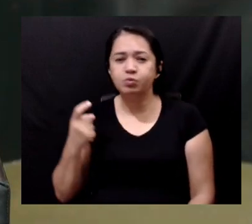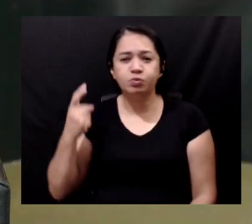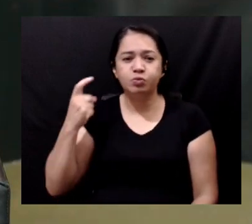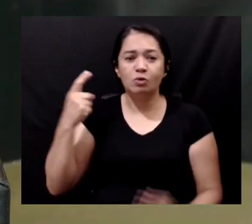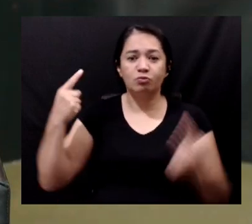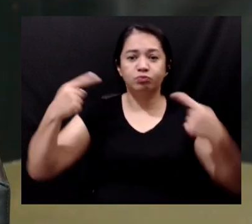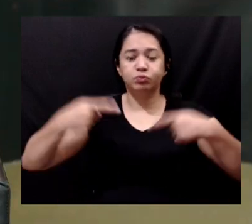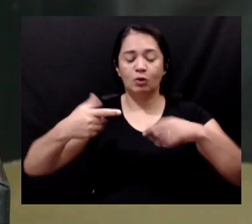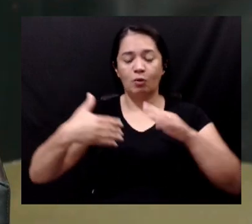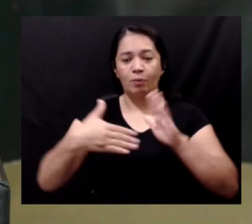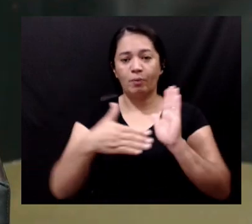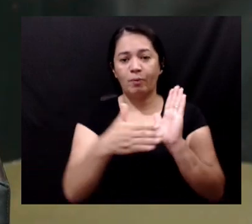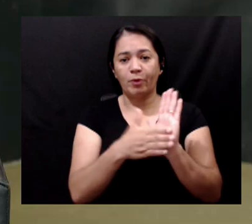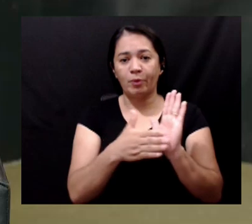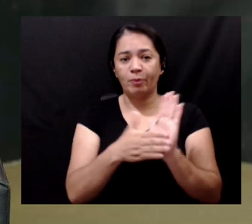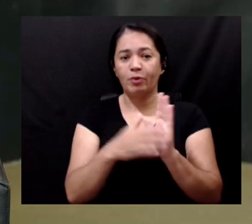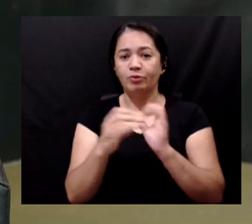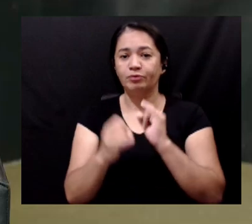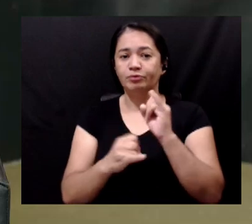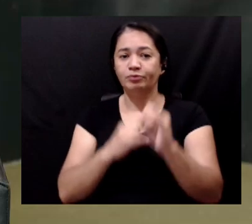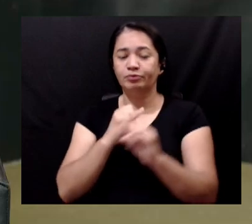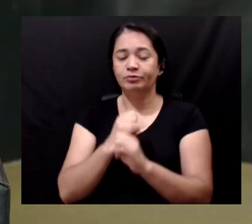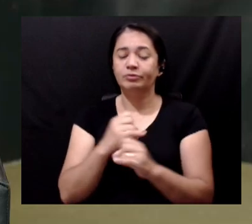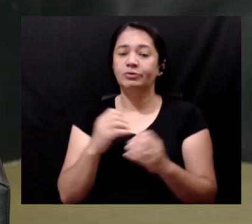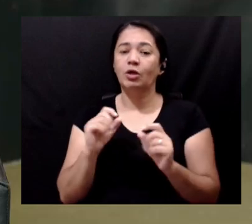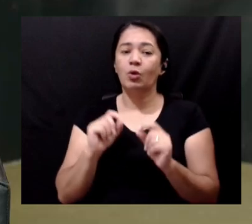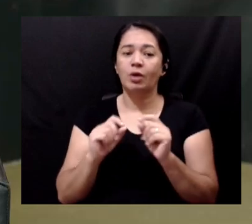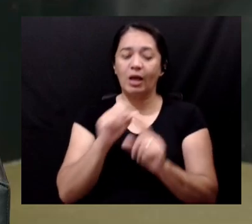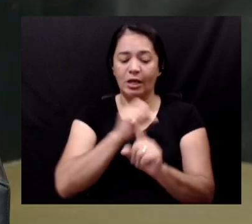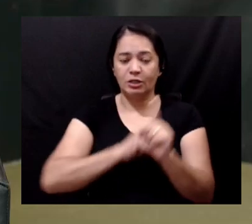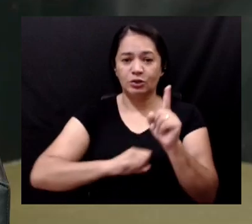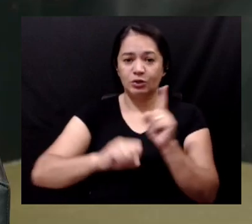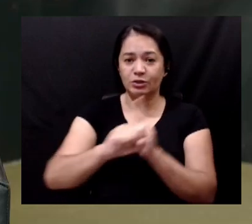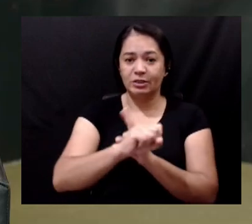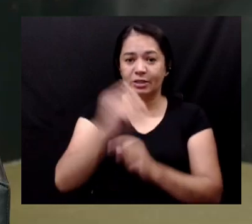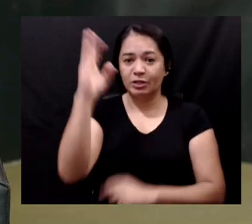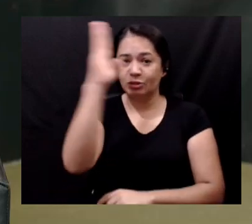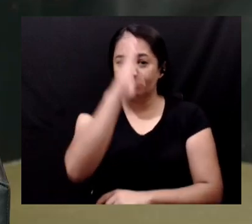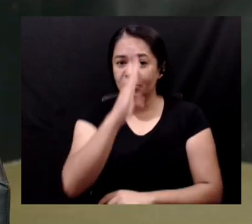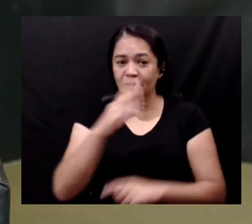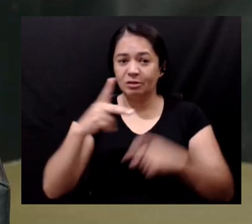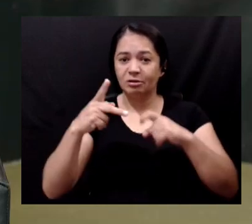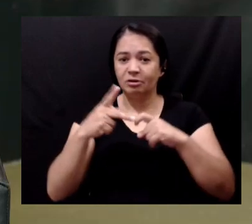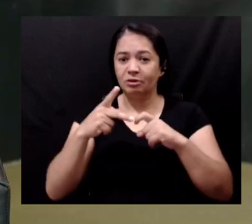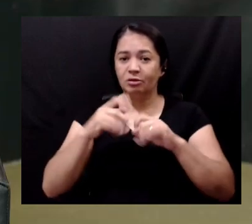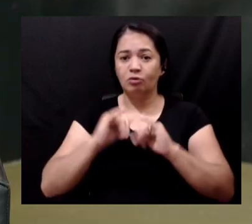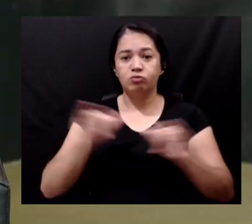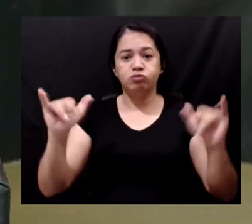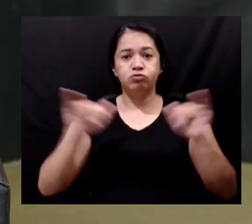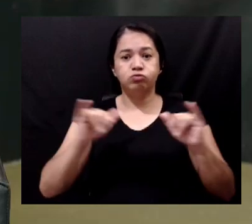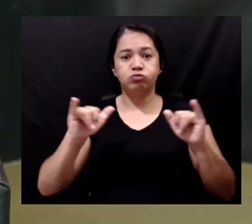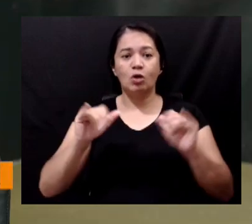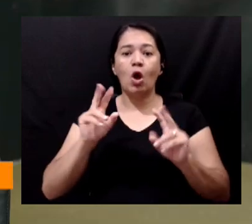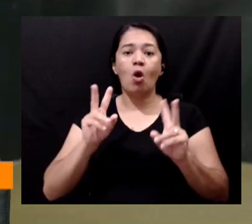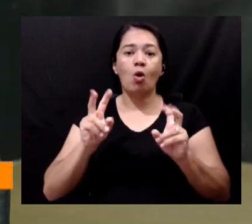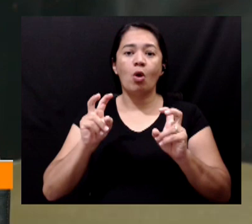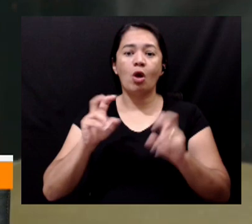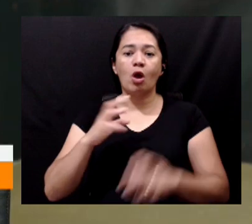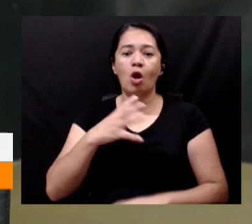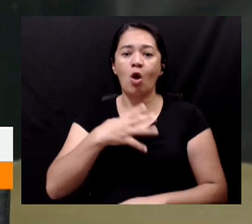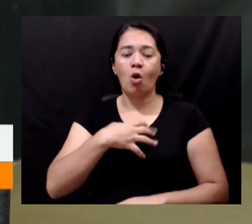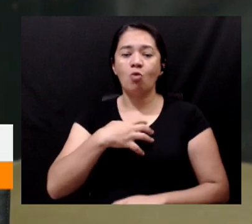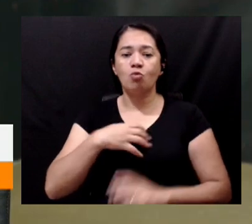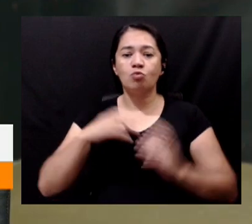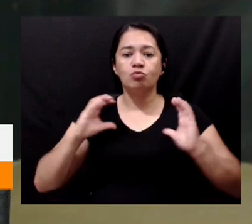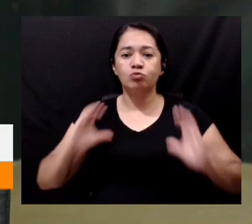a Sociedade Brasileira de Pediatria emitiu um alerta sobre o comportamento do risco, né, em